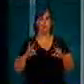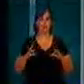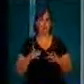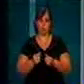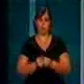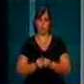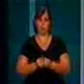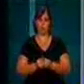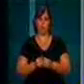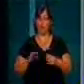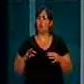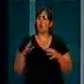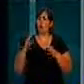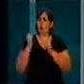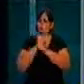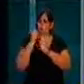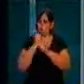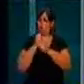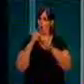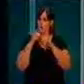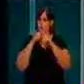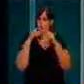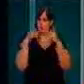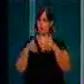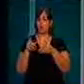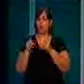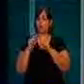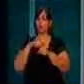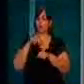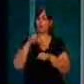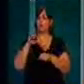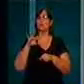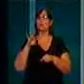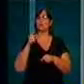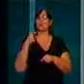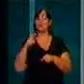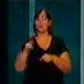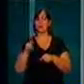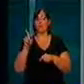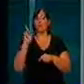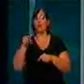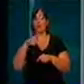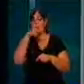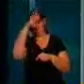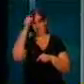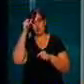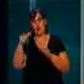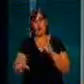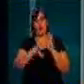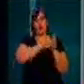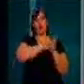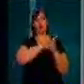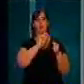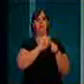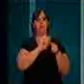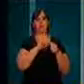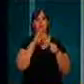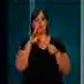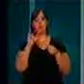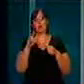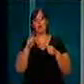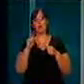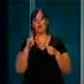obras do referido cemitério foram licitadas pelo meu ilustre e dinâmico antecessor, Brigadeiro Faria Lima, e é impossível